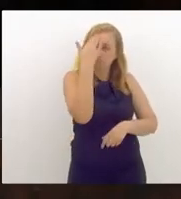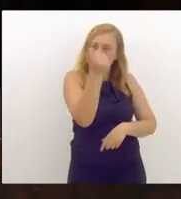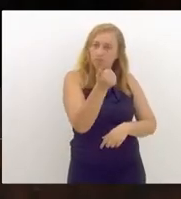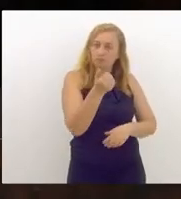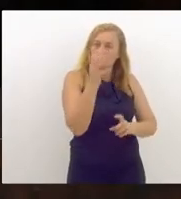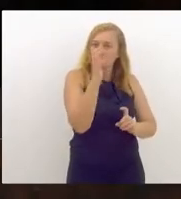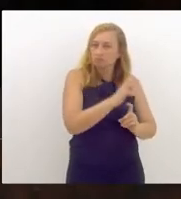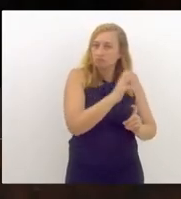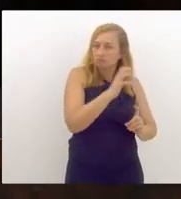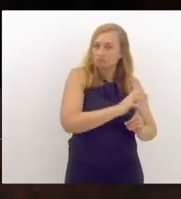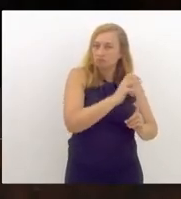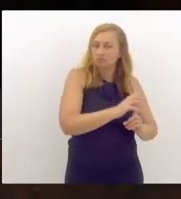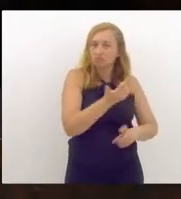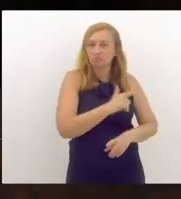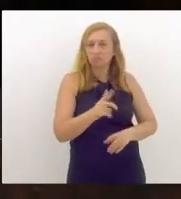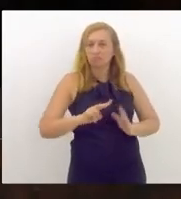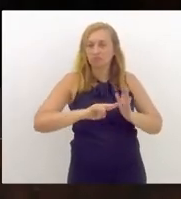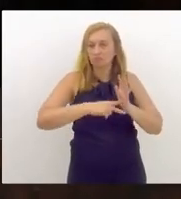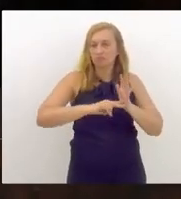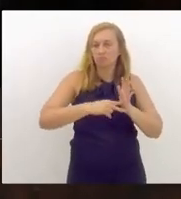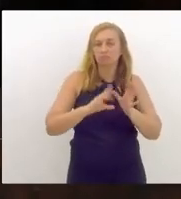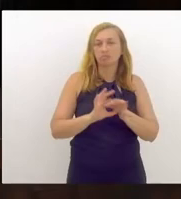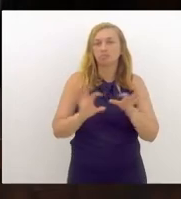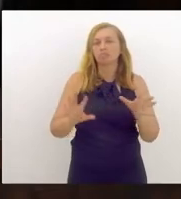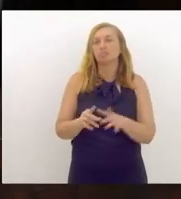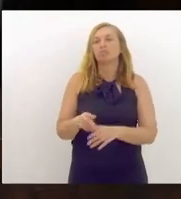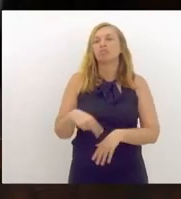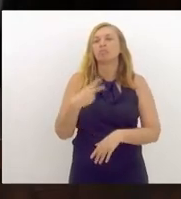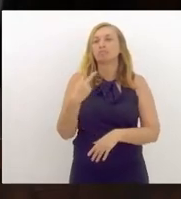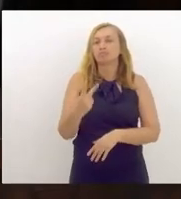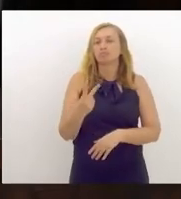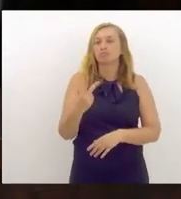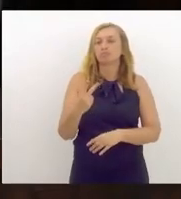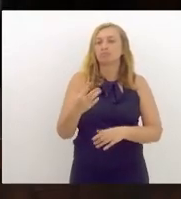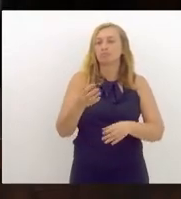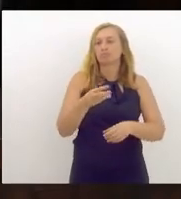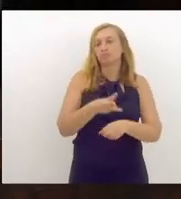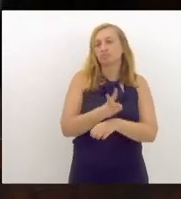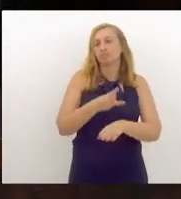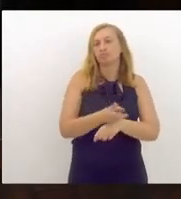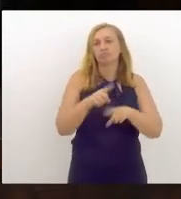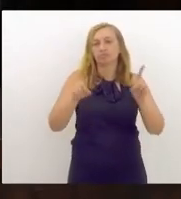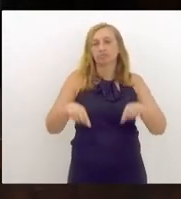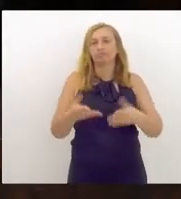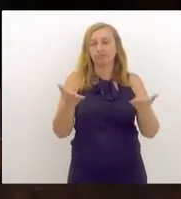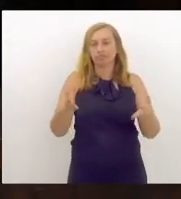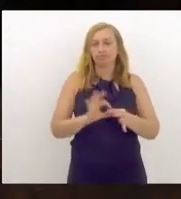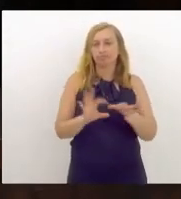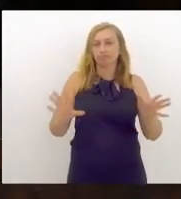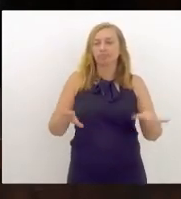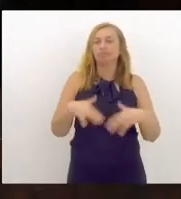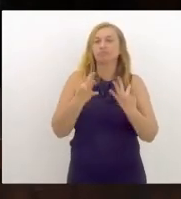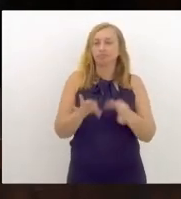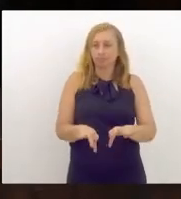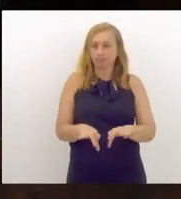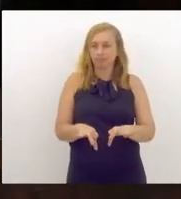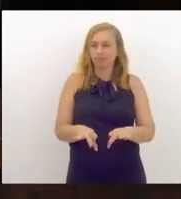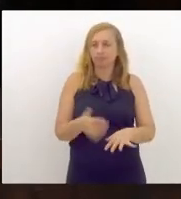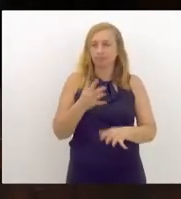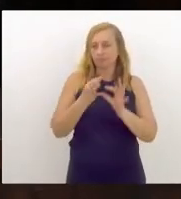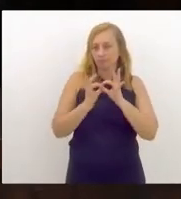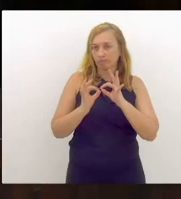é fruto da pressão porque não temos o sindicalismo livre e dois a terceirização que é que tá aí legalizado então para terminar não vou me